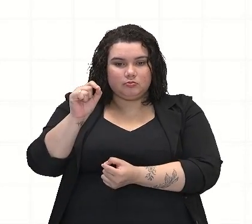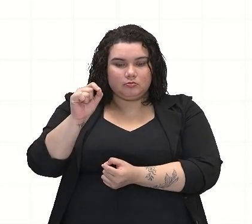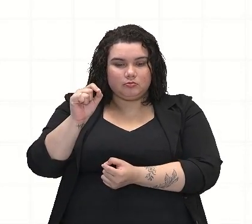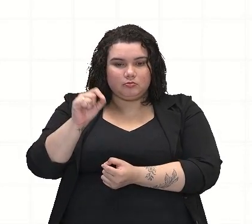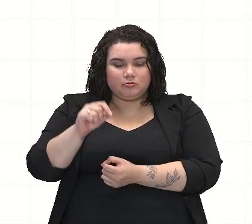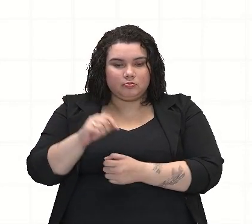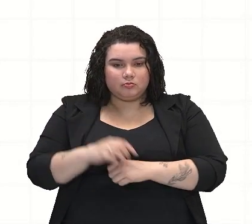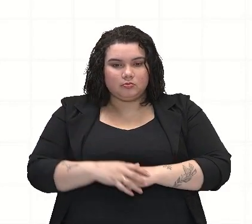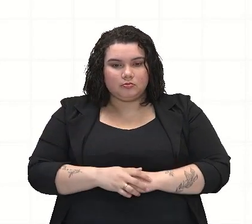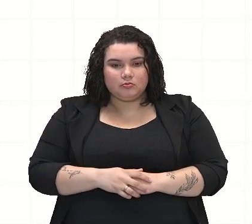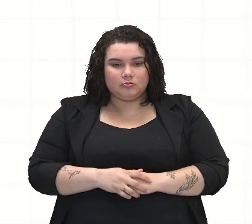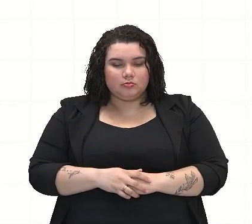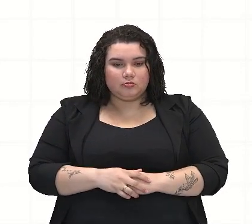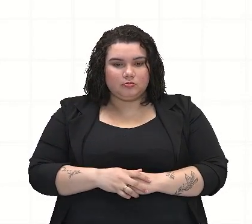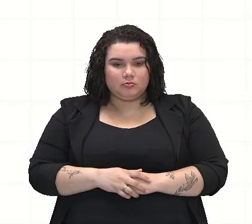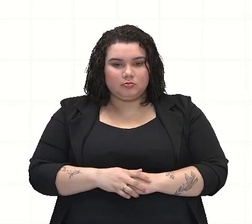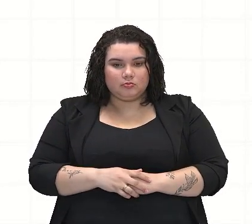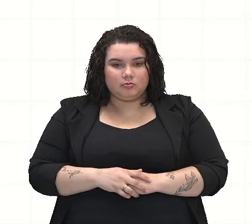pedacinho aqui, ó.